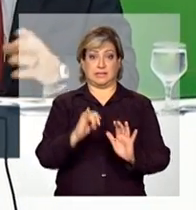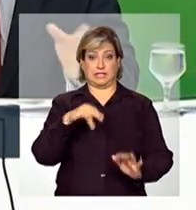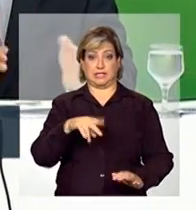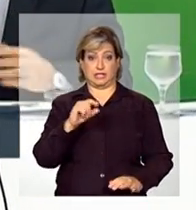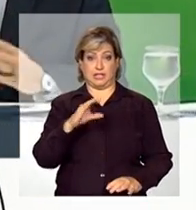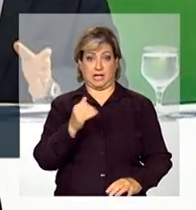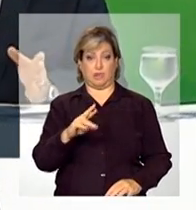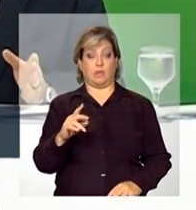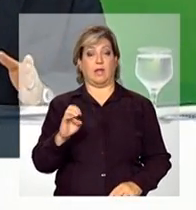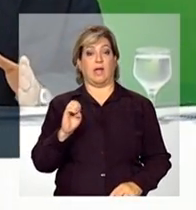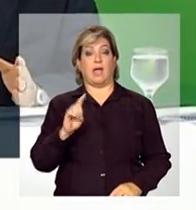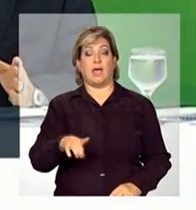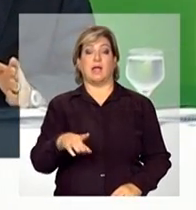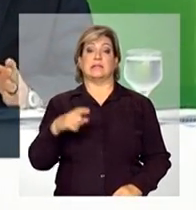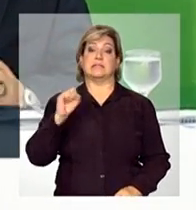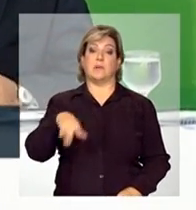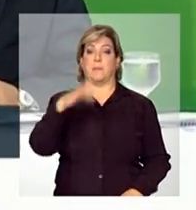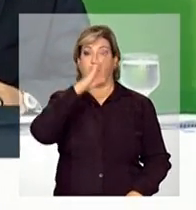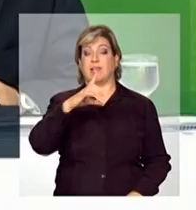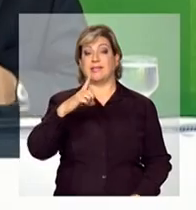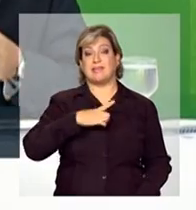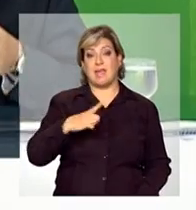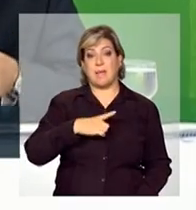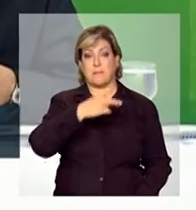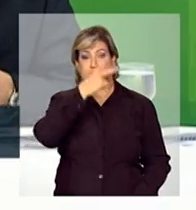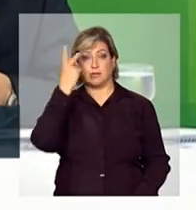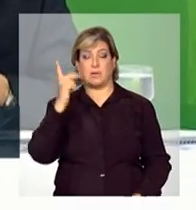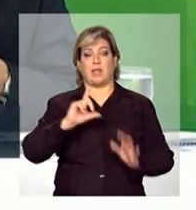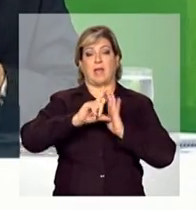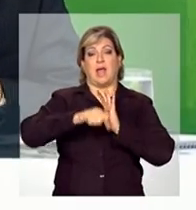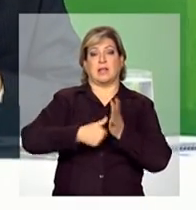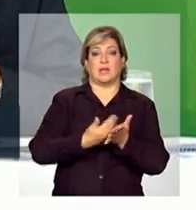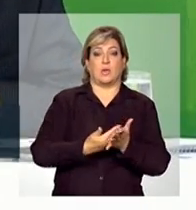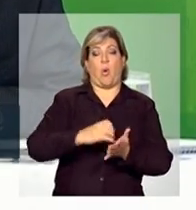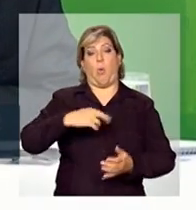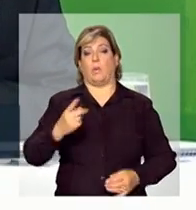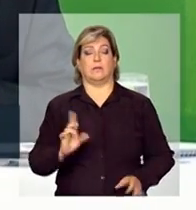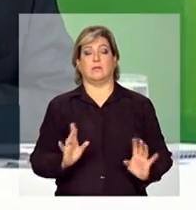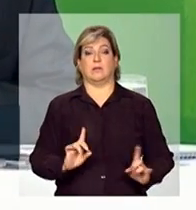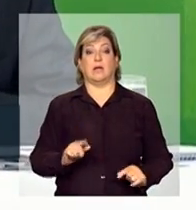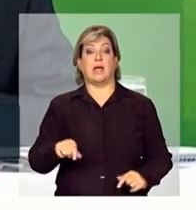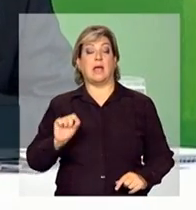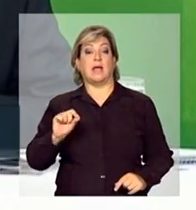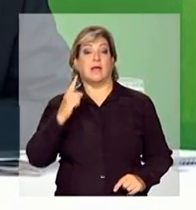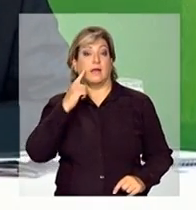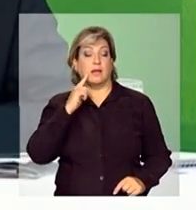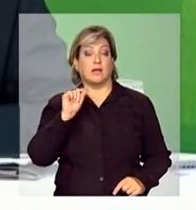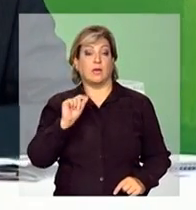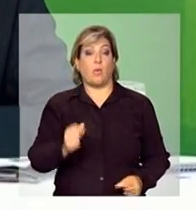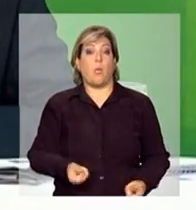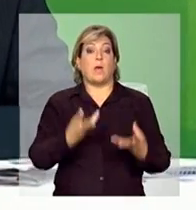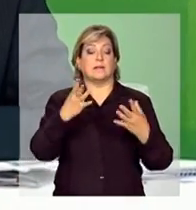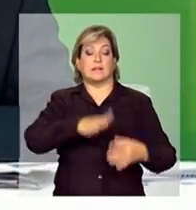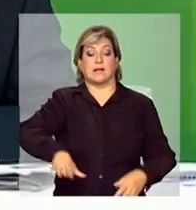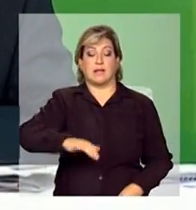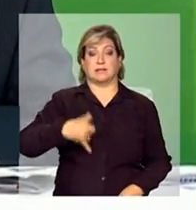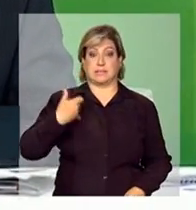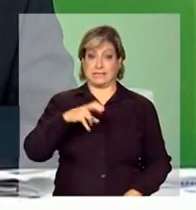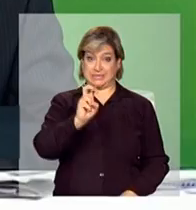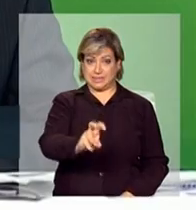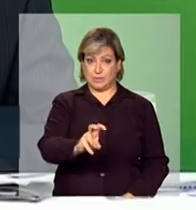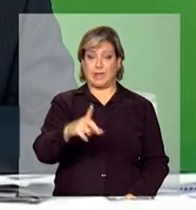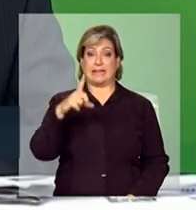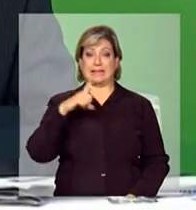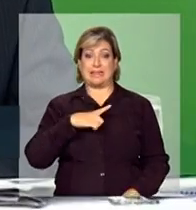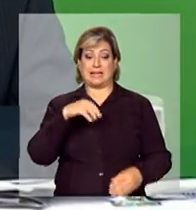discutindo não é se o Brasil tem passivo ou não o indicador É objetivo é quantas crianças de 5 anos estão na escola matriculada eu